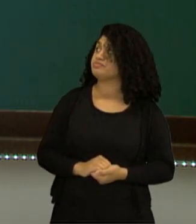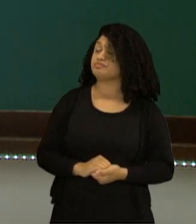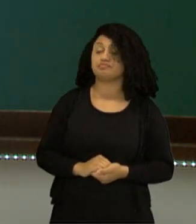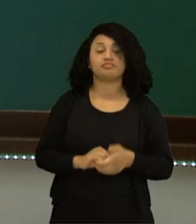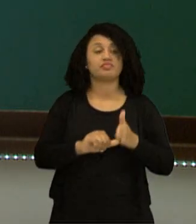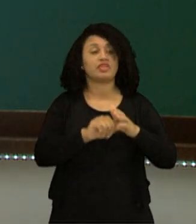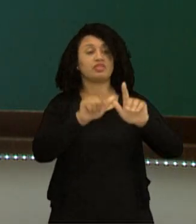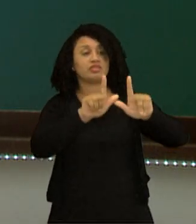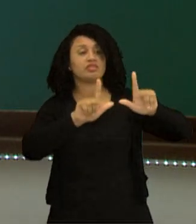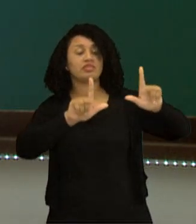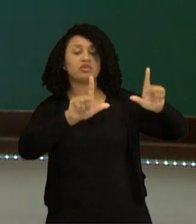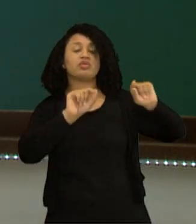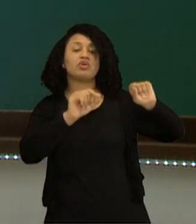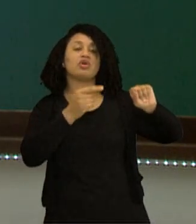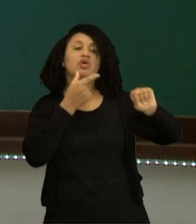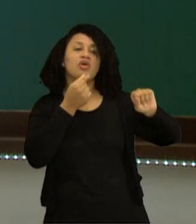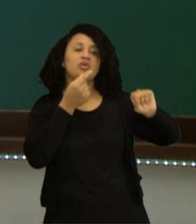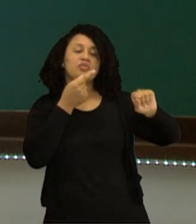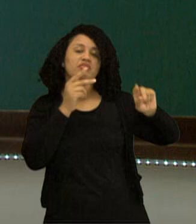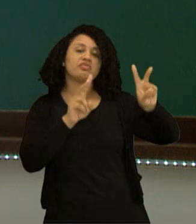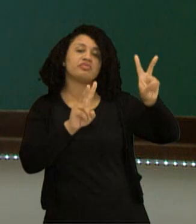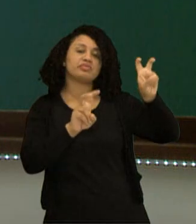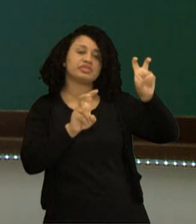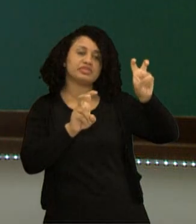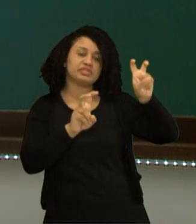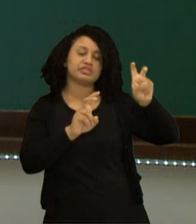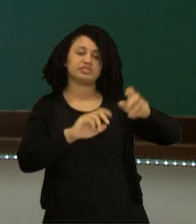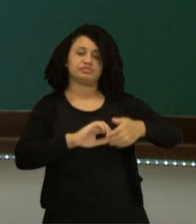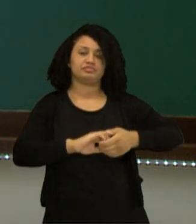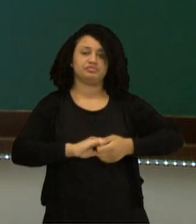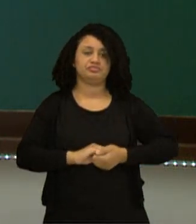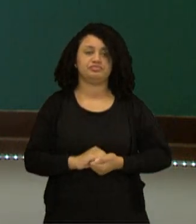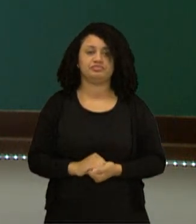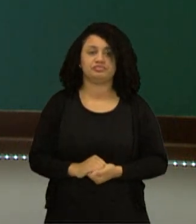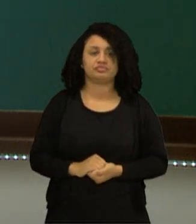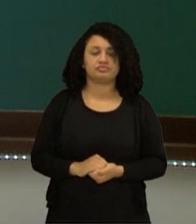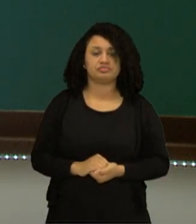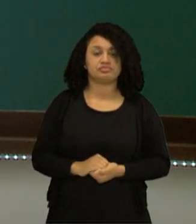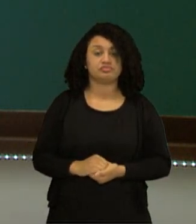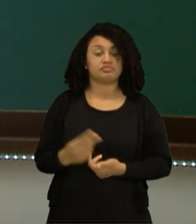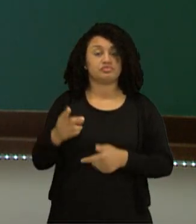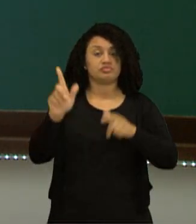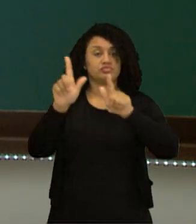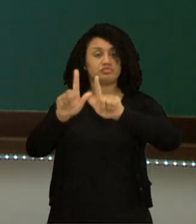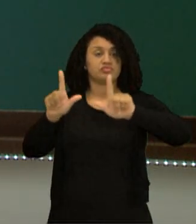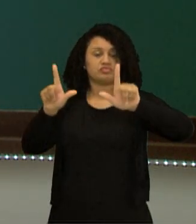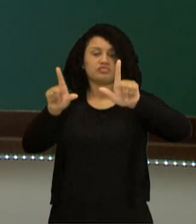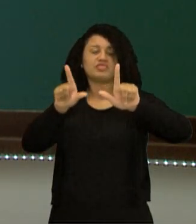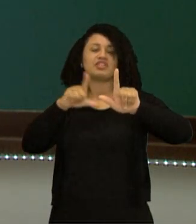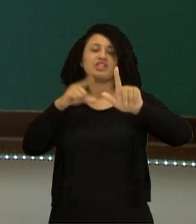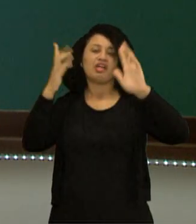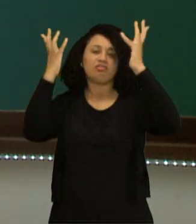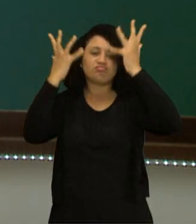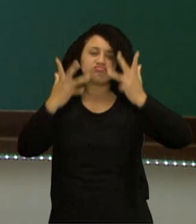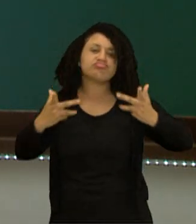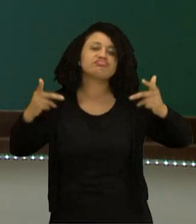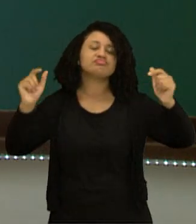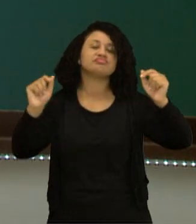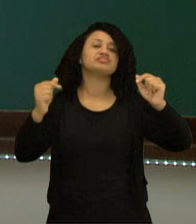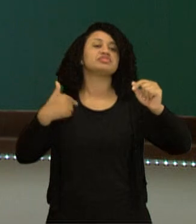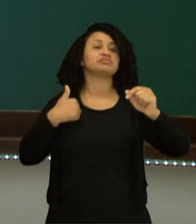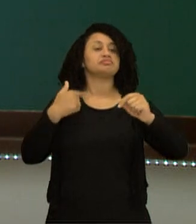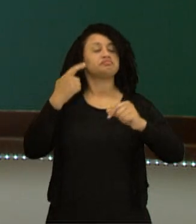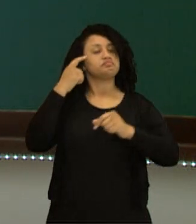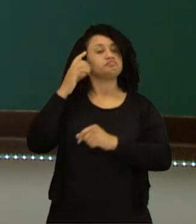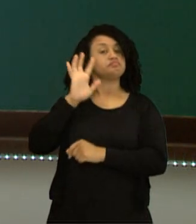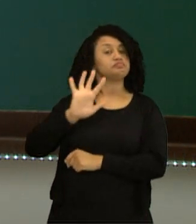né, dando uma citação, certo? E o segundo, então na segunda imagem eu tenho um leão e ele pensa,